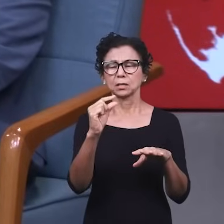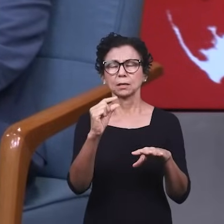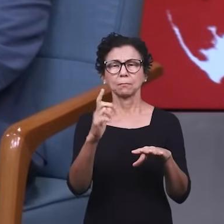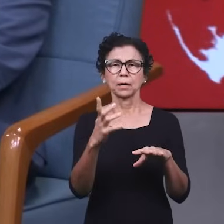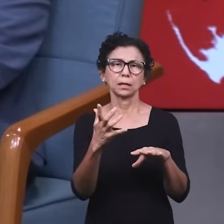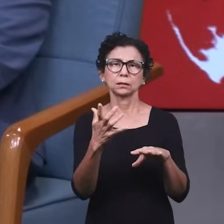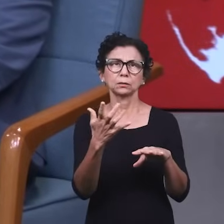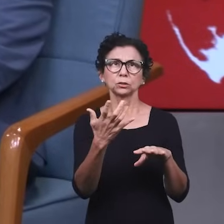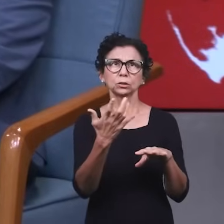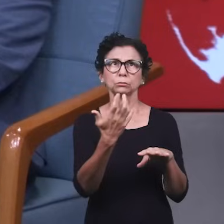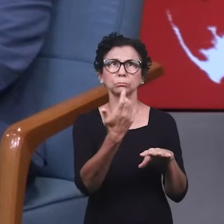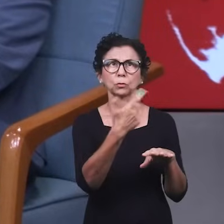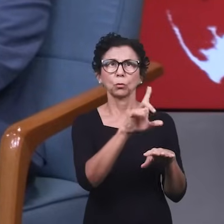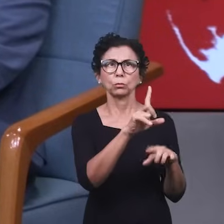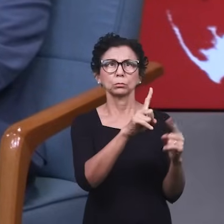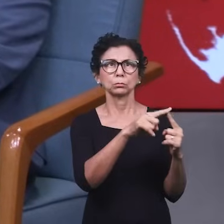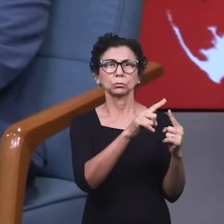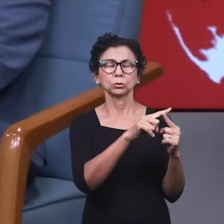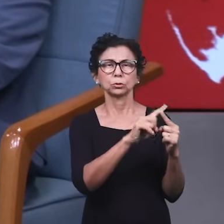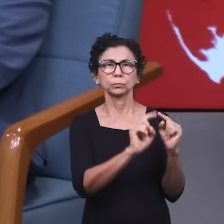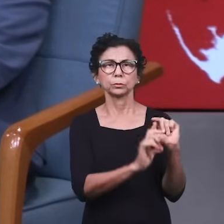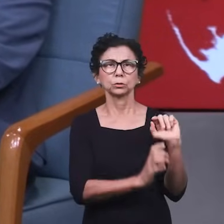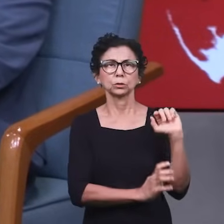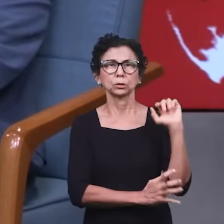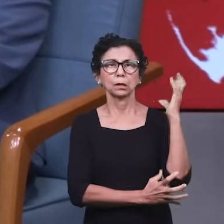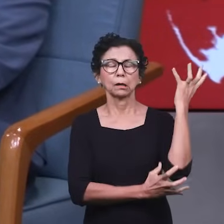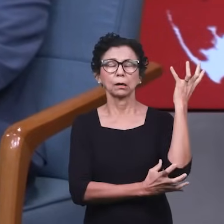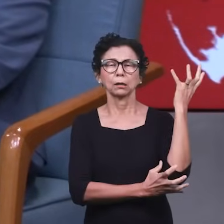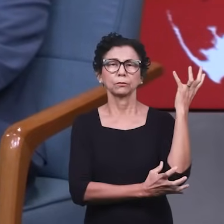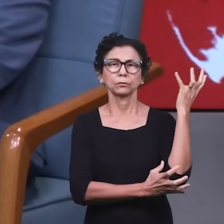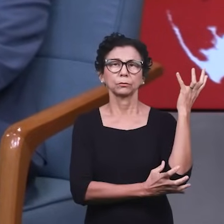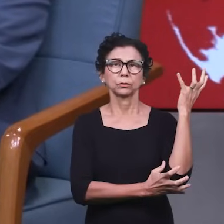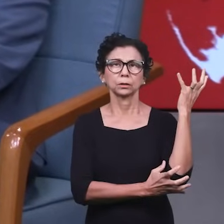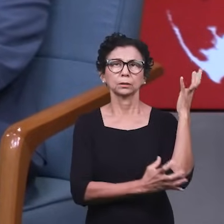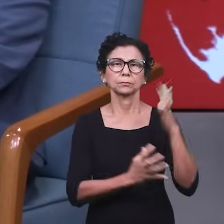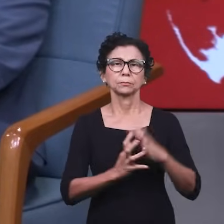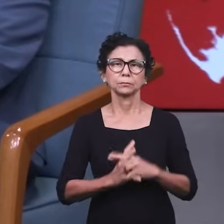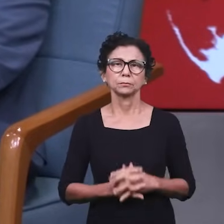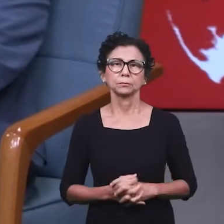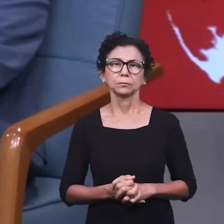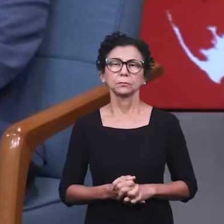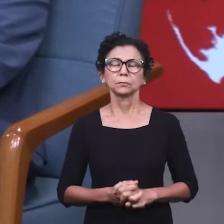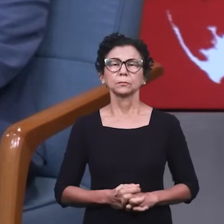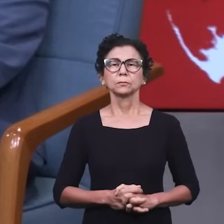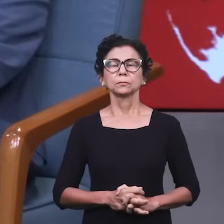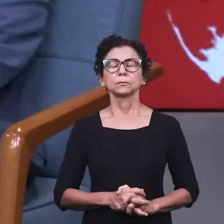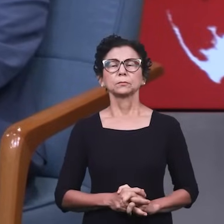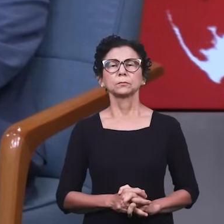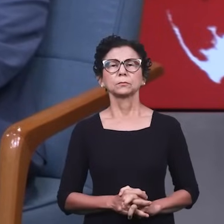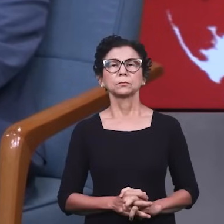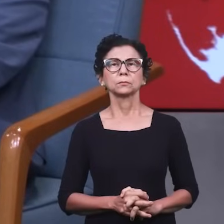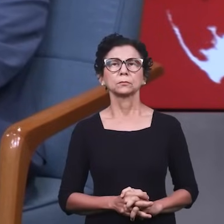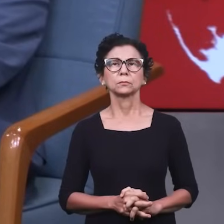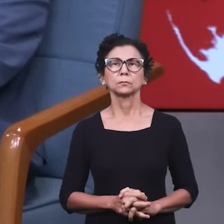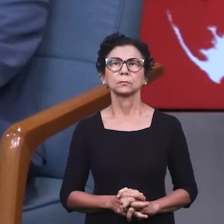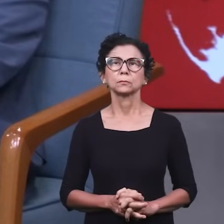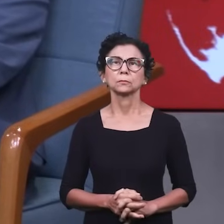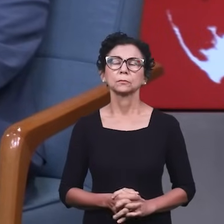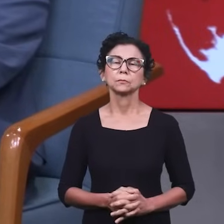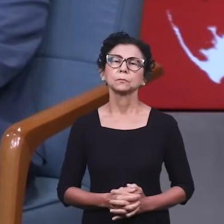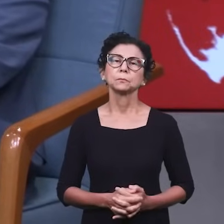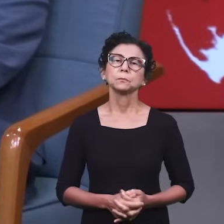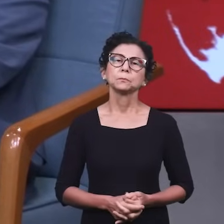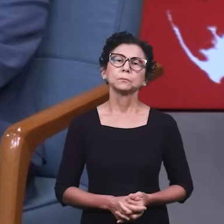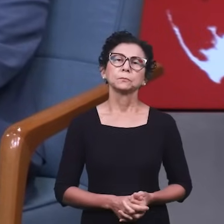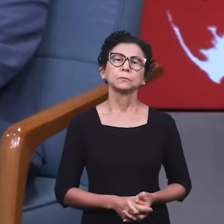é aquela semente verdadeira, a semente lá do início. Então,